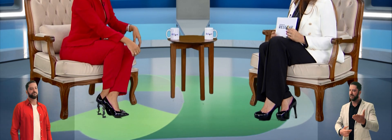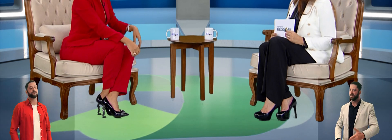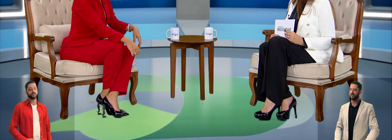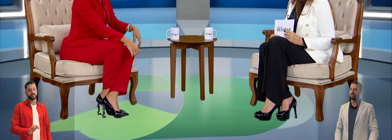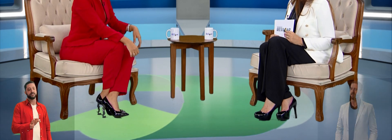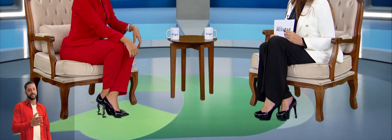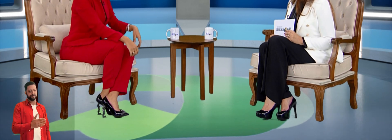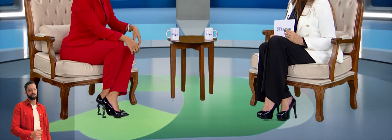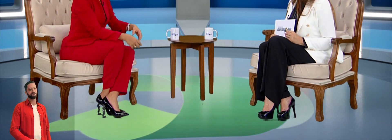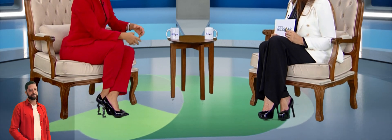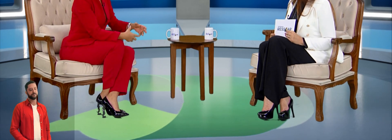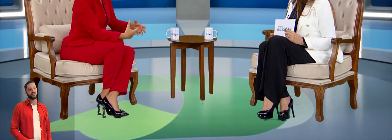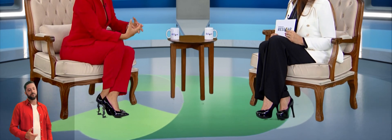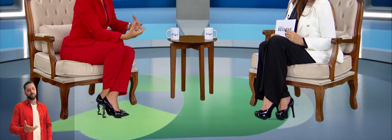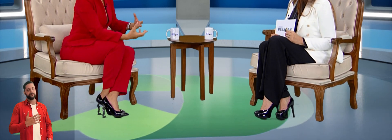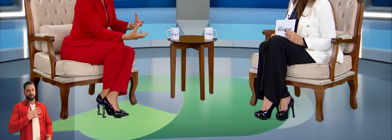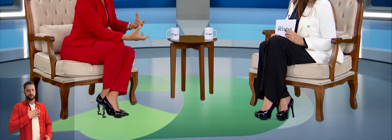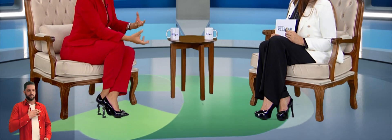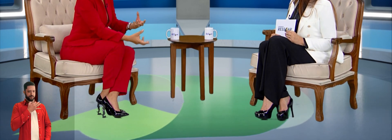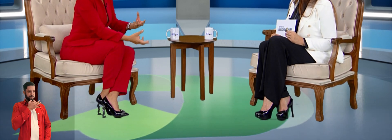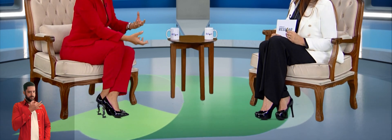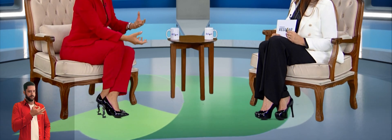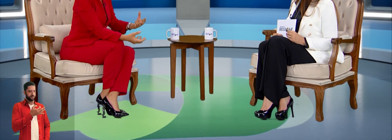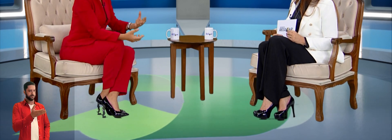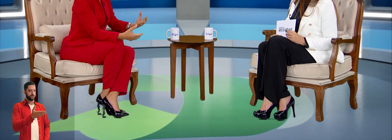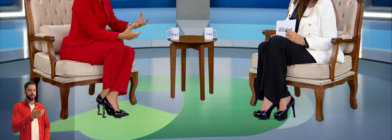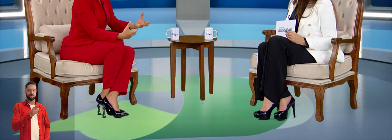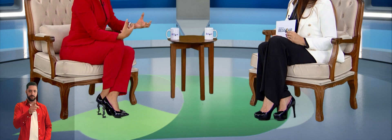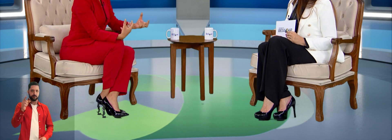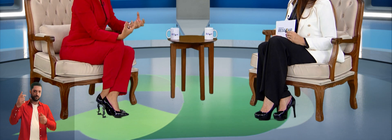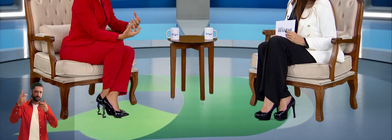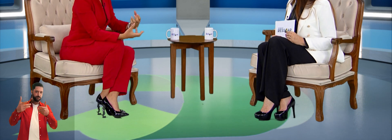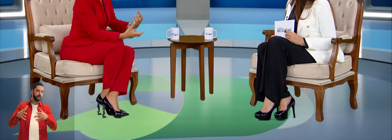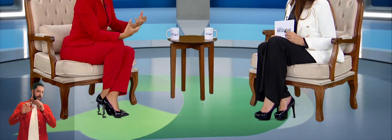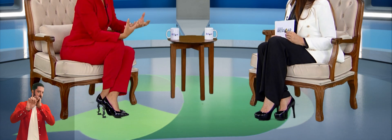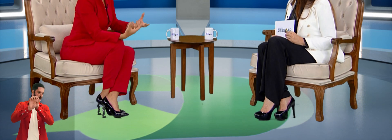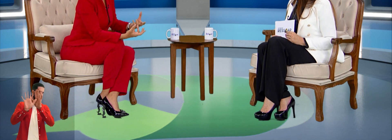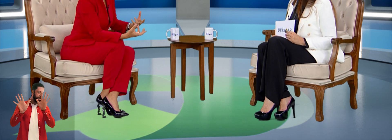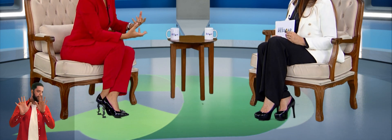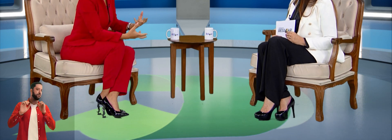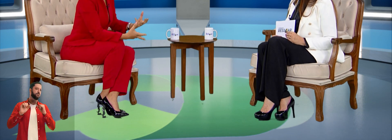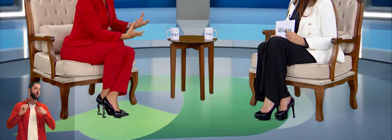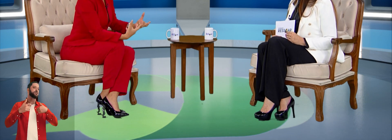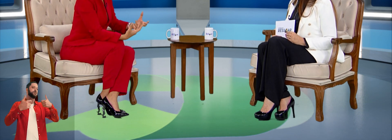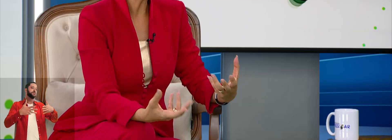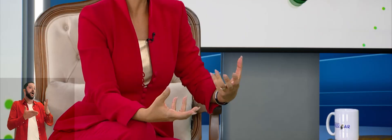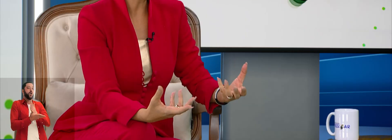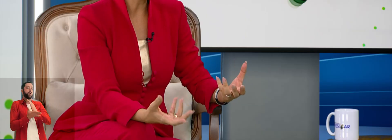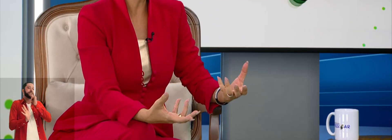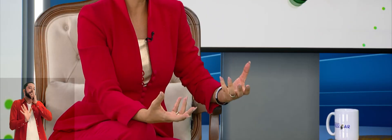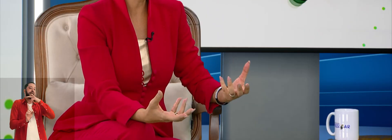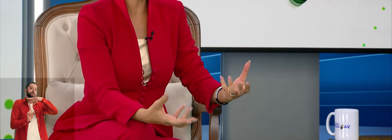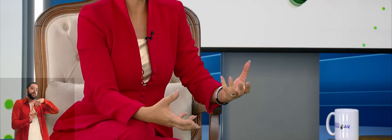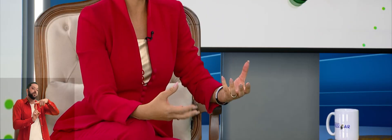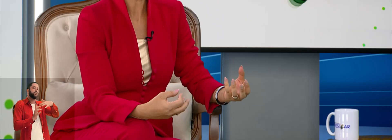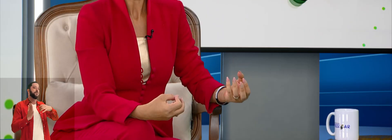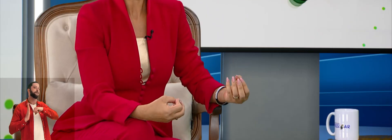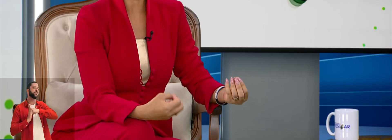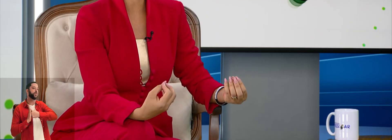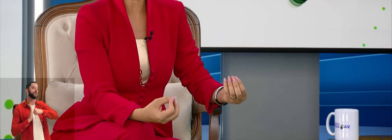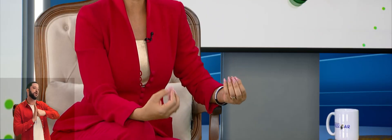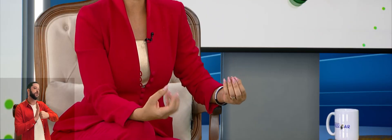tomar uma atitude. É, eu acho que a gente, para que eles possam entender melhor, a gente pode falar até de alguns bloqueios, né? E exemplificar para que eles